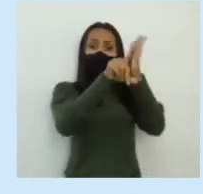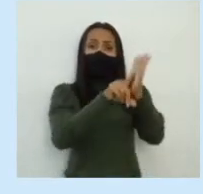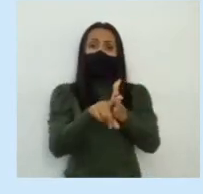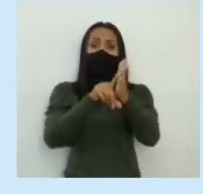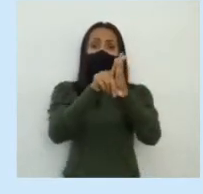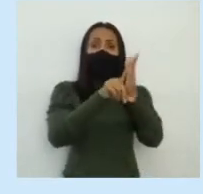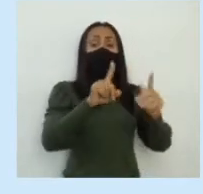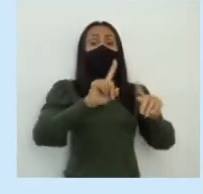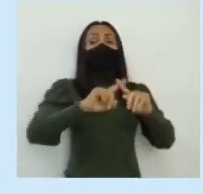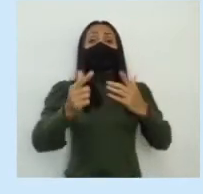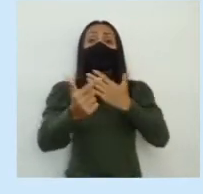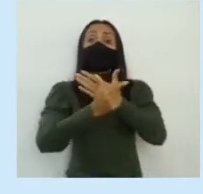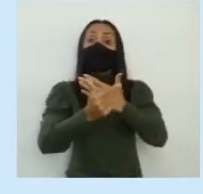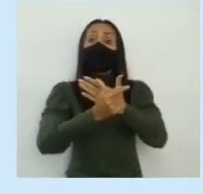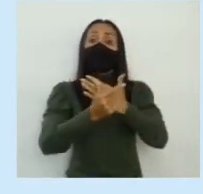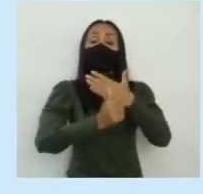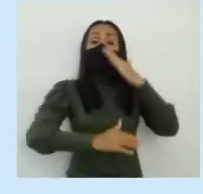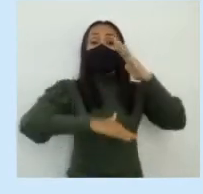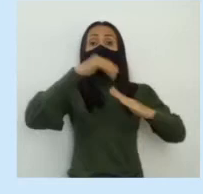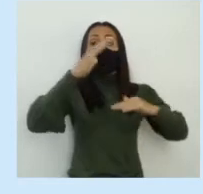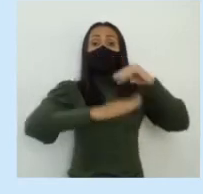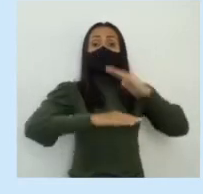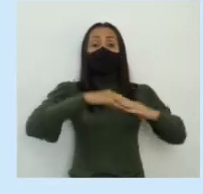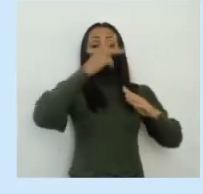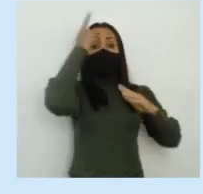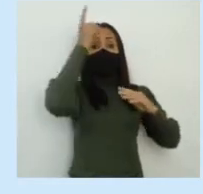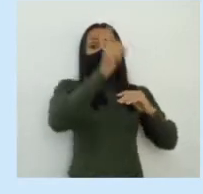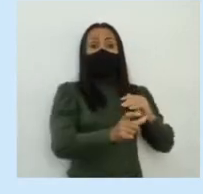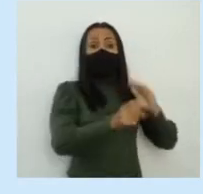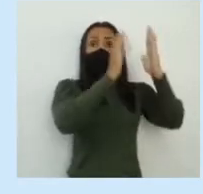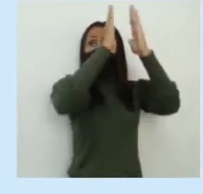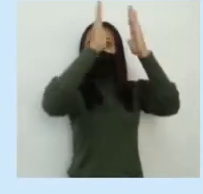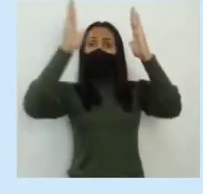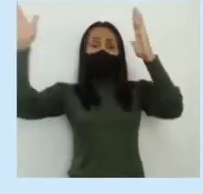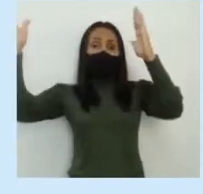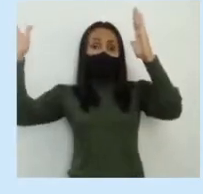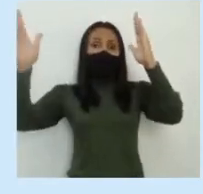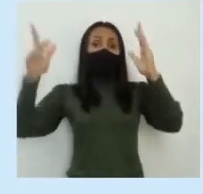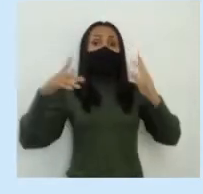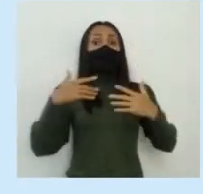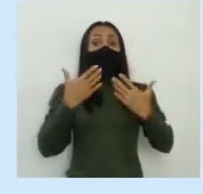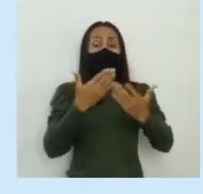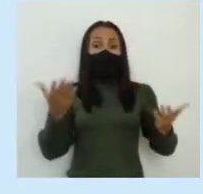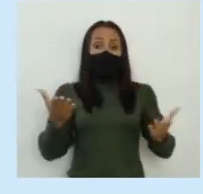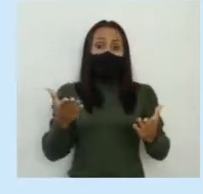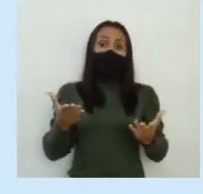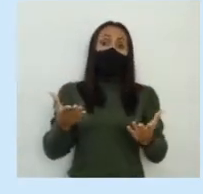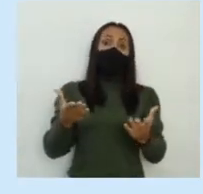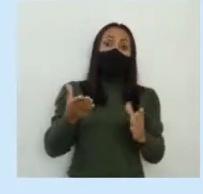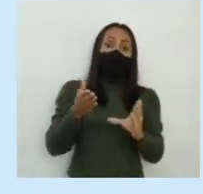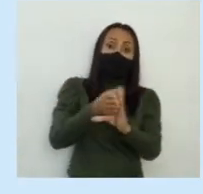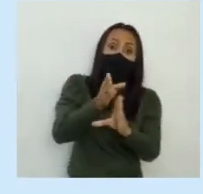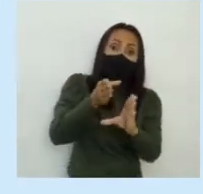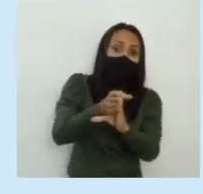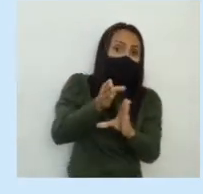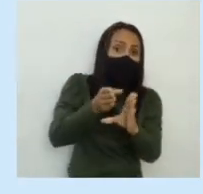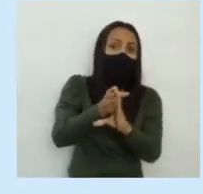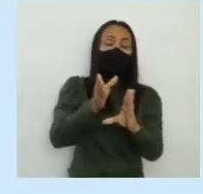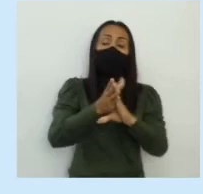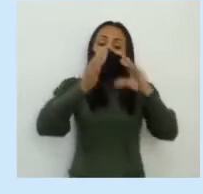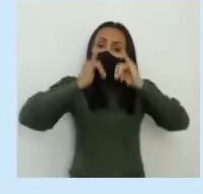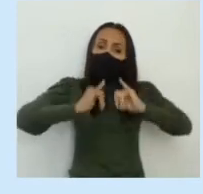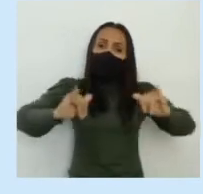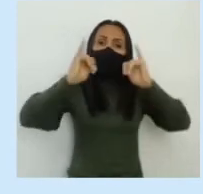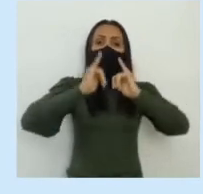a função do profissional da biblioteca é justamente essa, é estar como mediador ali entre a informação e